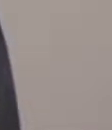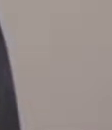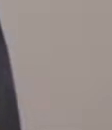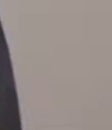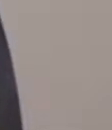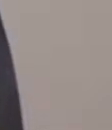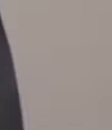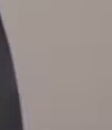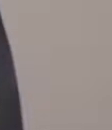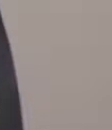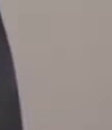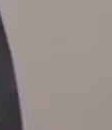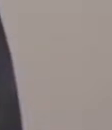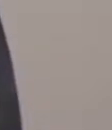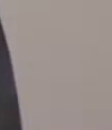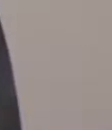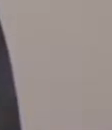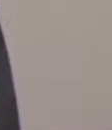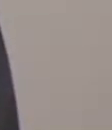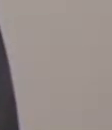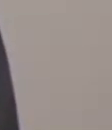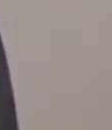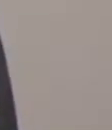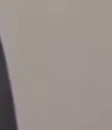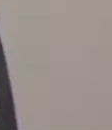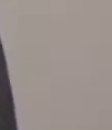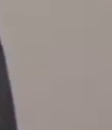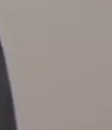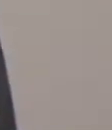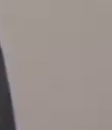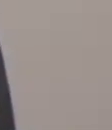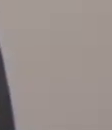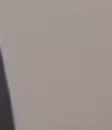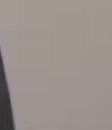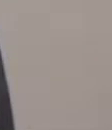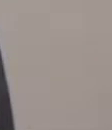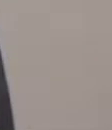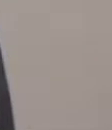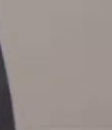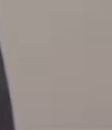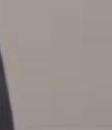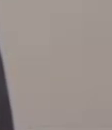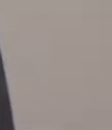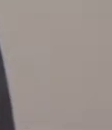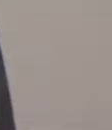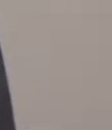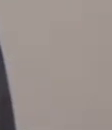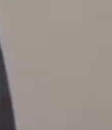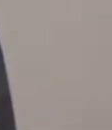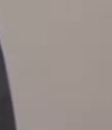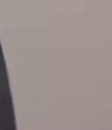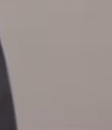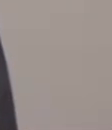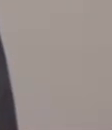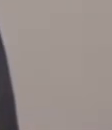nosso carinho, precisam da nossa intervenção. E criança trabalhar, gente, aí é cruel demais,